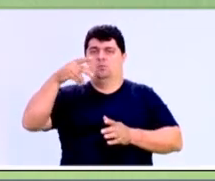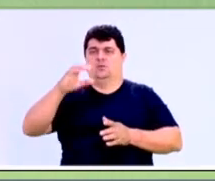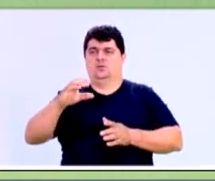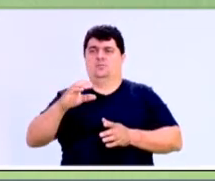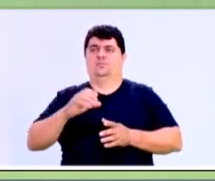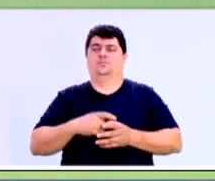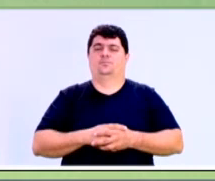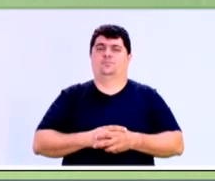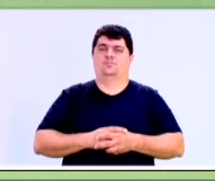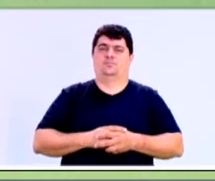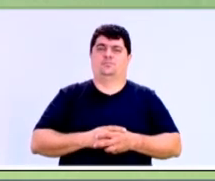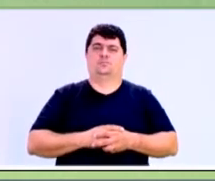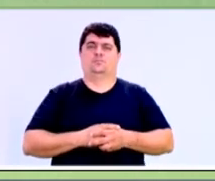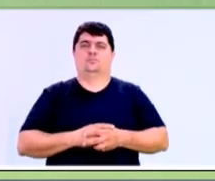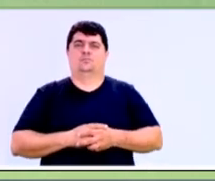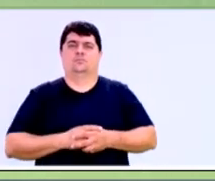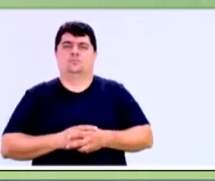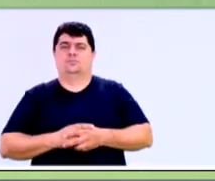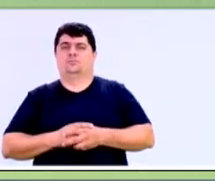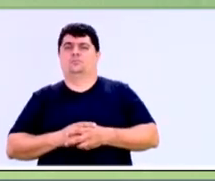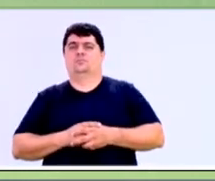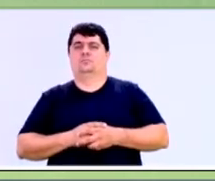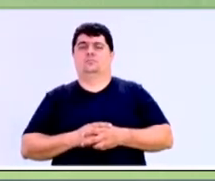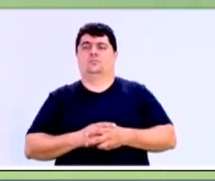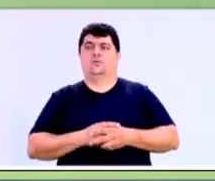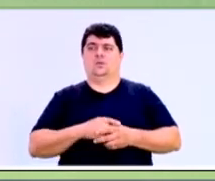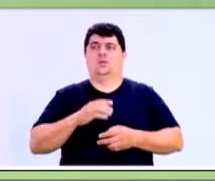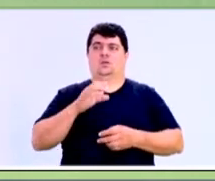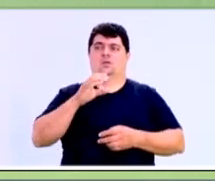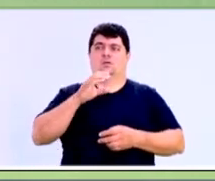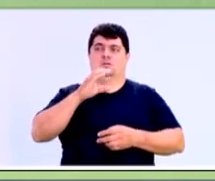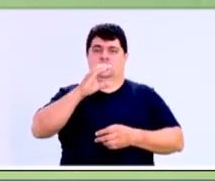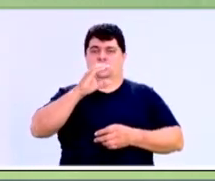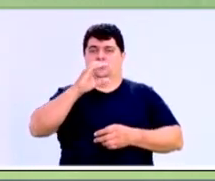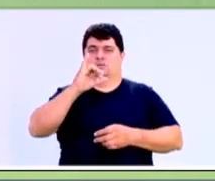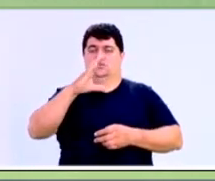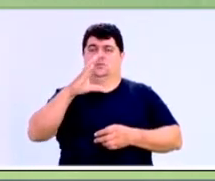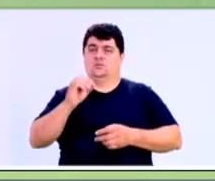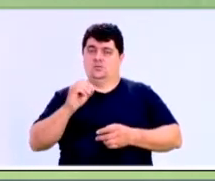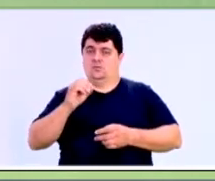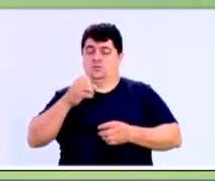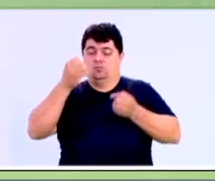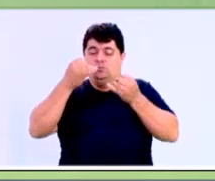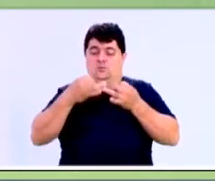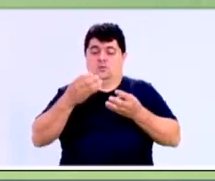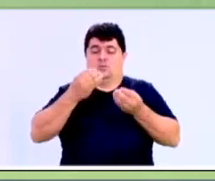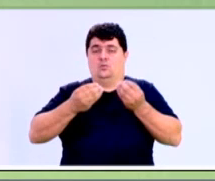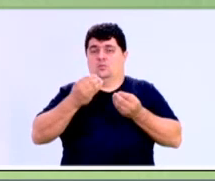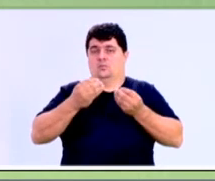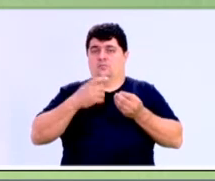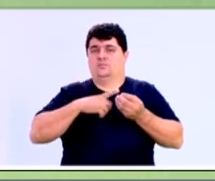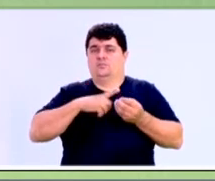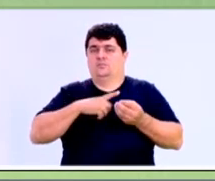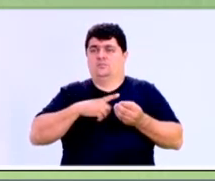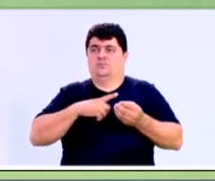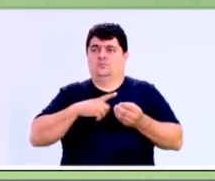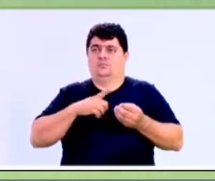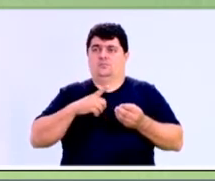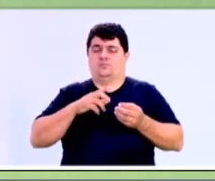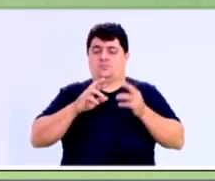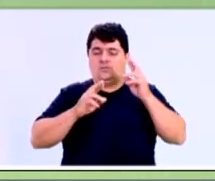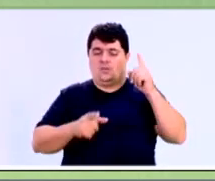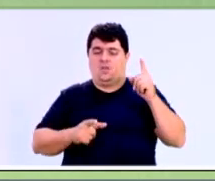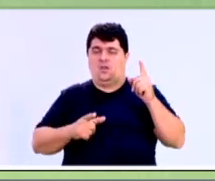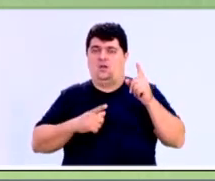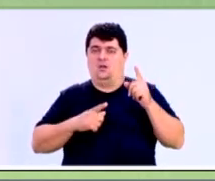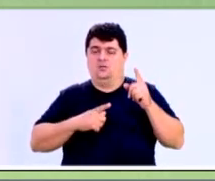PMPC. Então, o que eu estou dizendo? Olha, nesse ciclo aqui, eu estou dizendo que entre a diferença entre